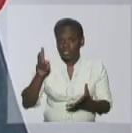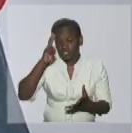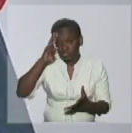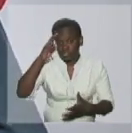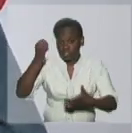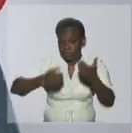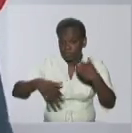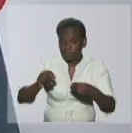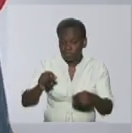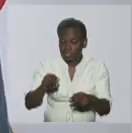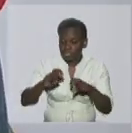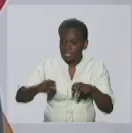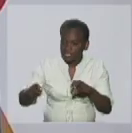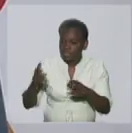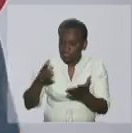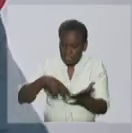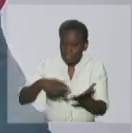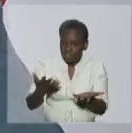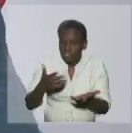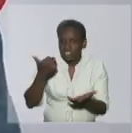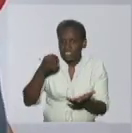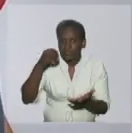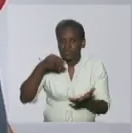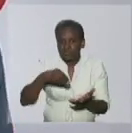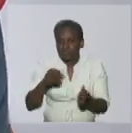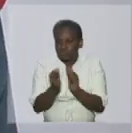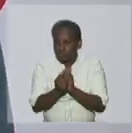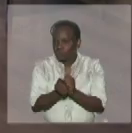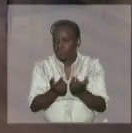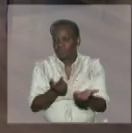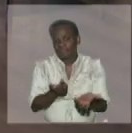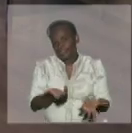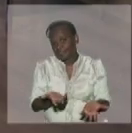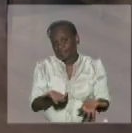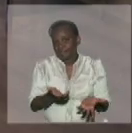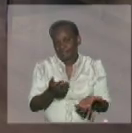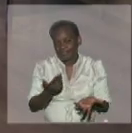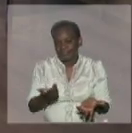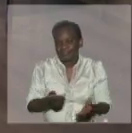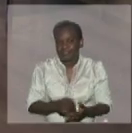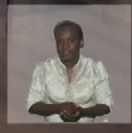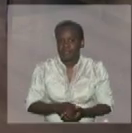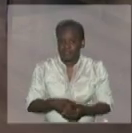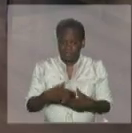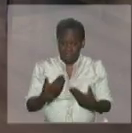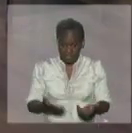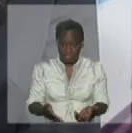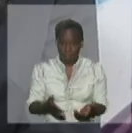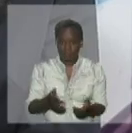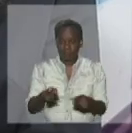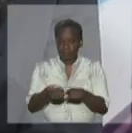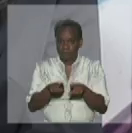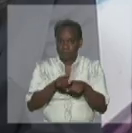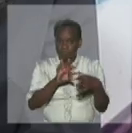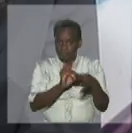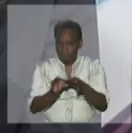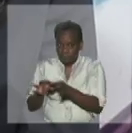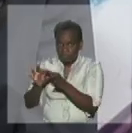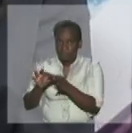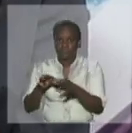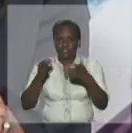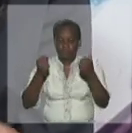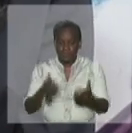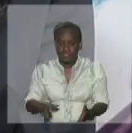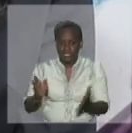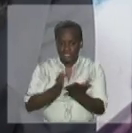pouquinho de história, queria que ele sentasse assim, vamos ver uma história hoje, 10 minutos. Tá junto, tá junto. É isso. E nesse contexto, ainda falando do livro que